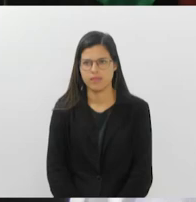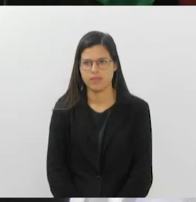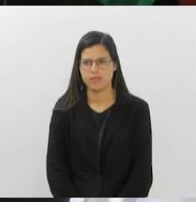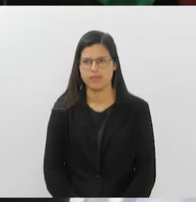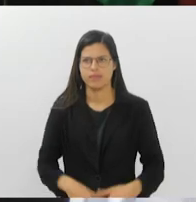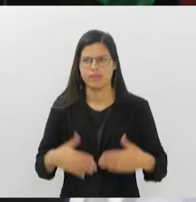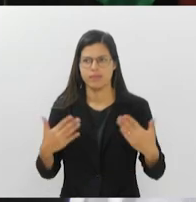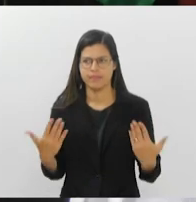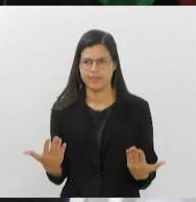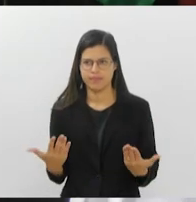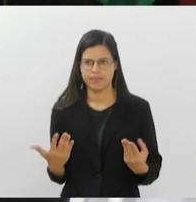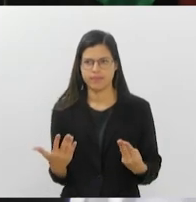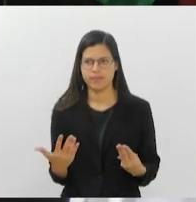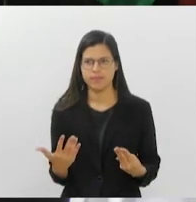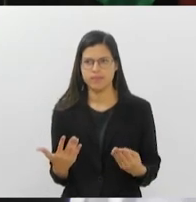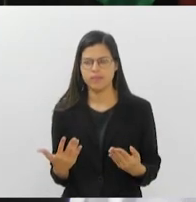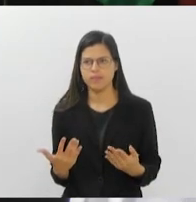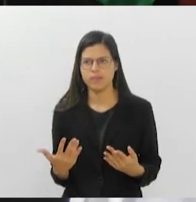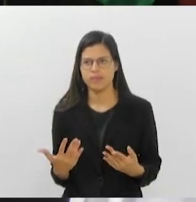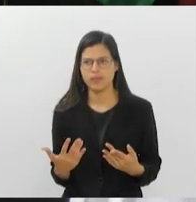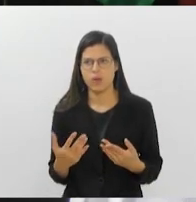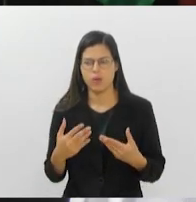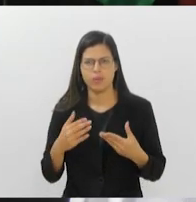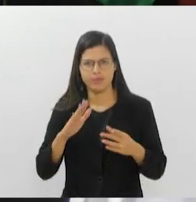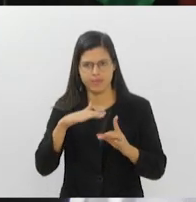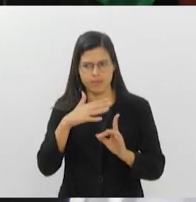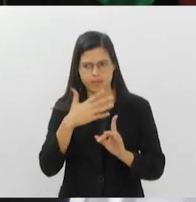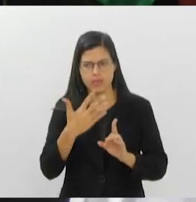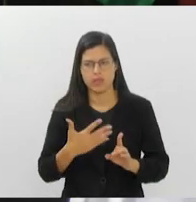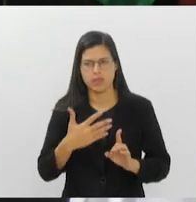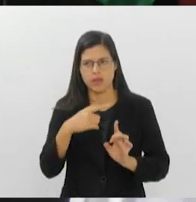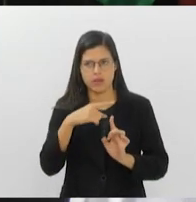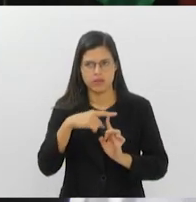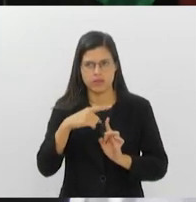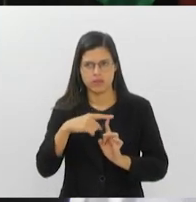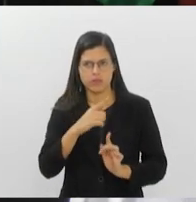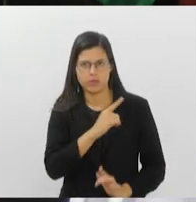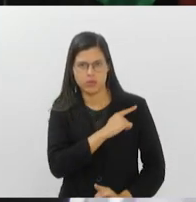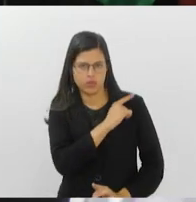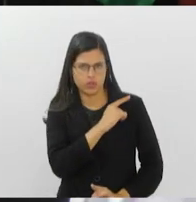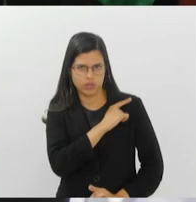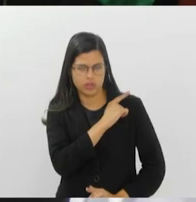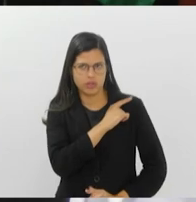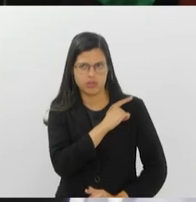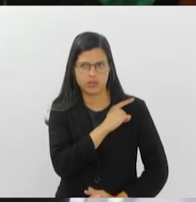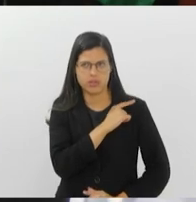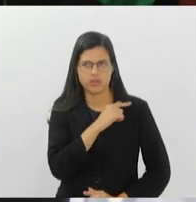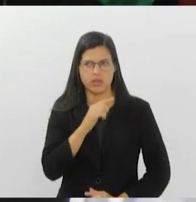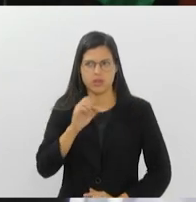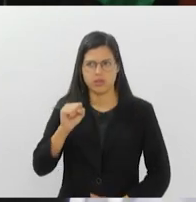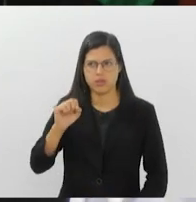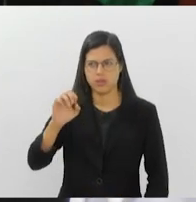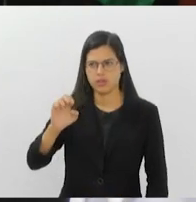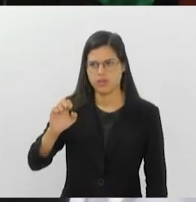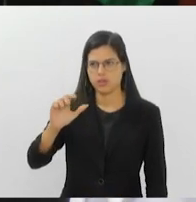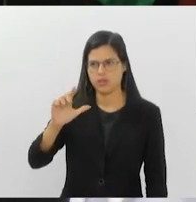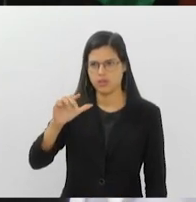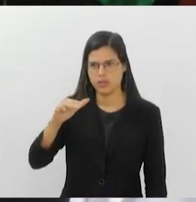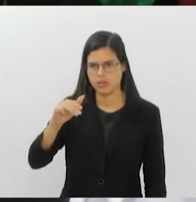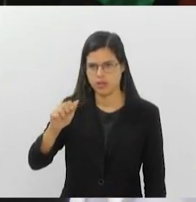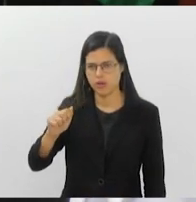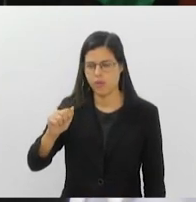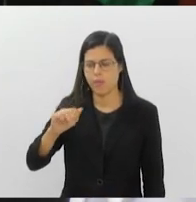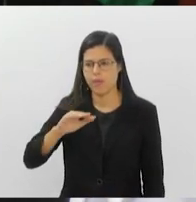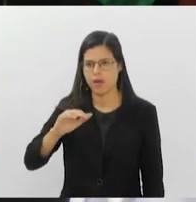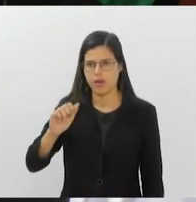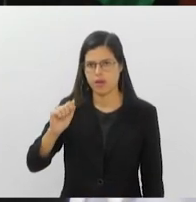Bom, nós vamos primeiro homenagear na categoria Atuação em Gestão a Selma Alcântara de Bragança Ferreira,